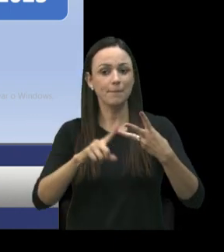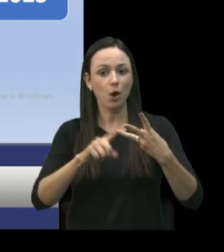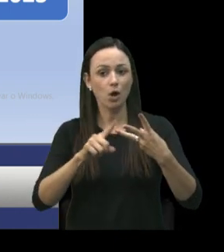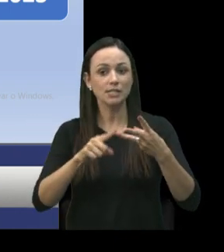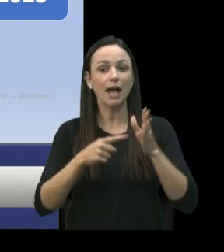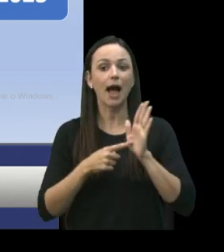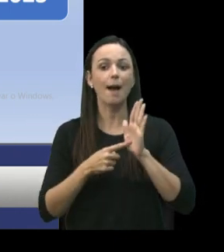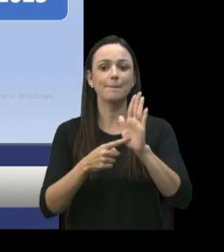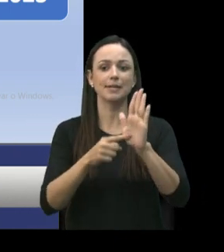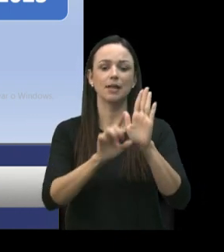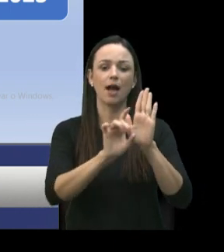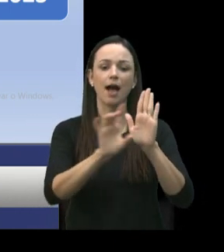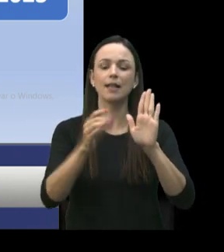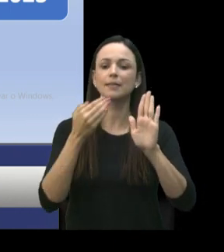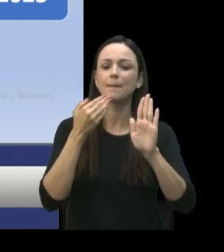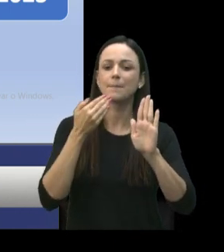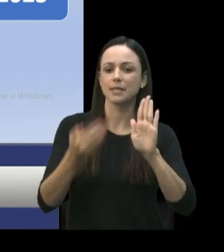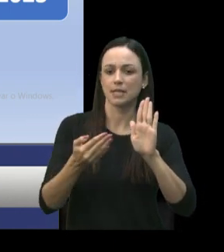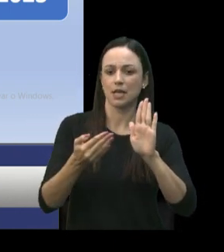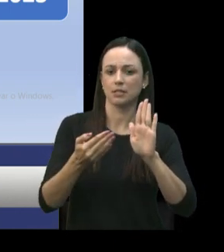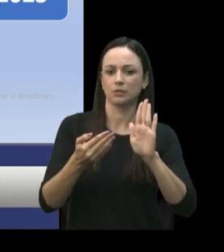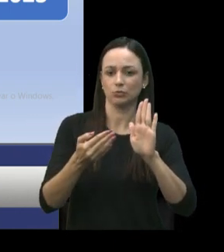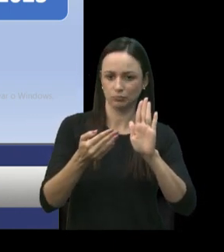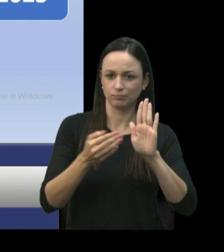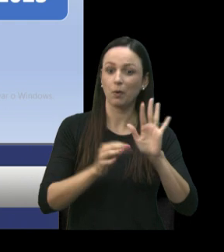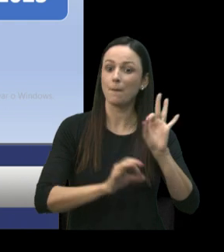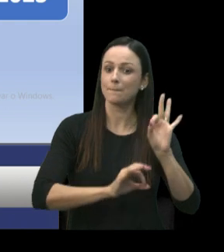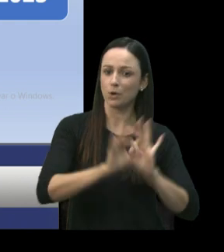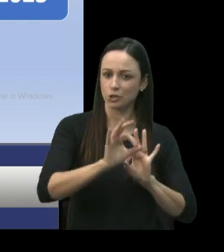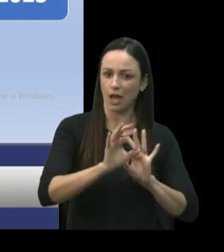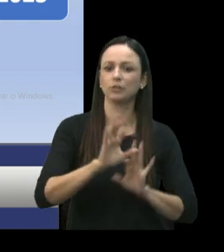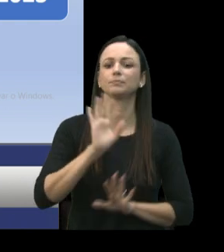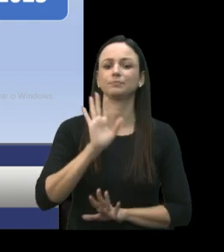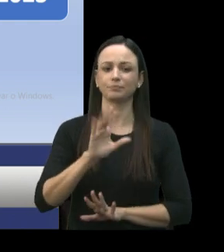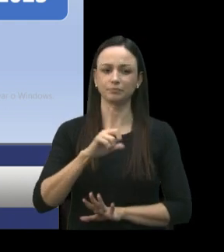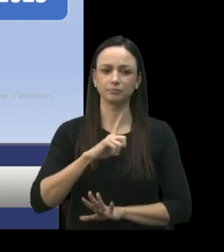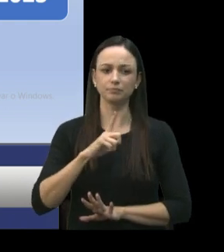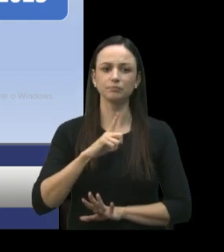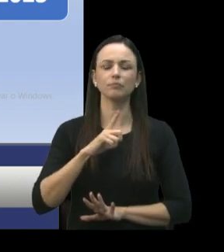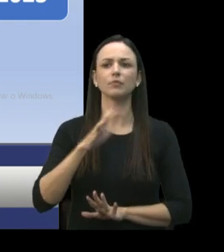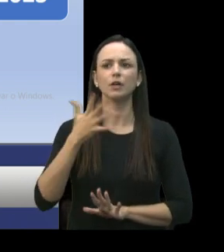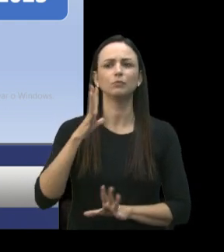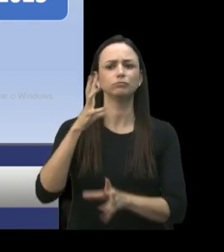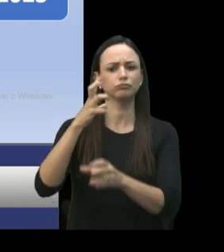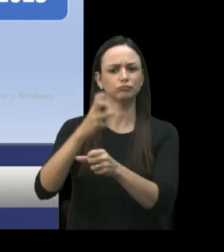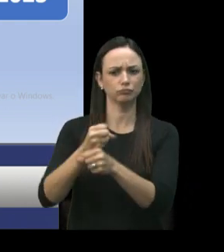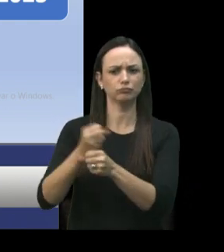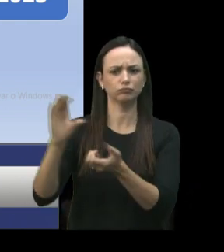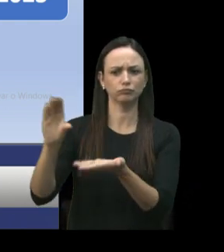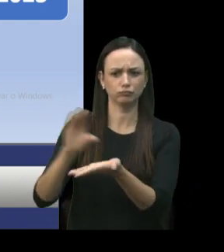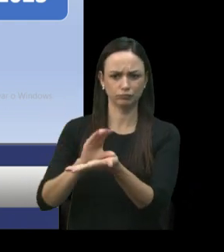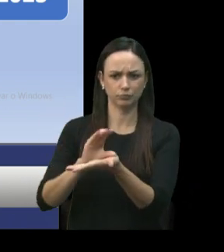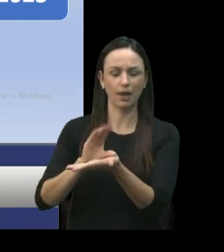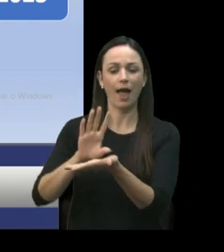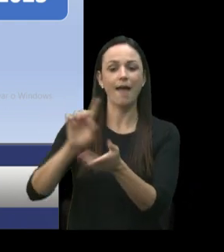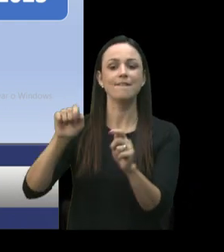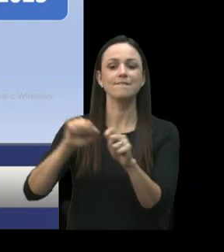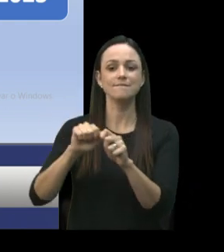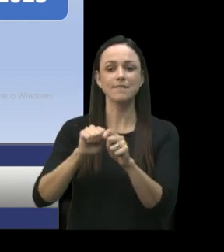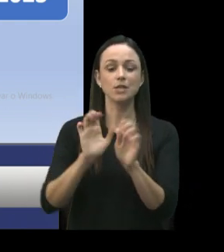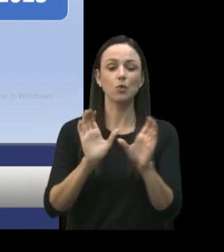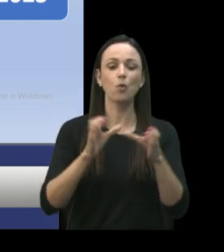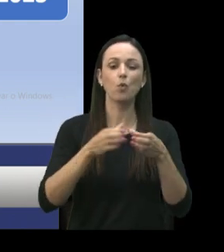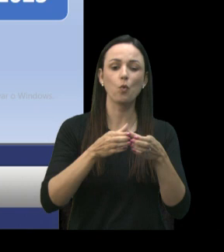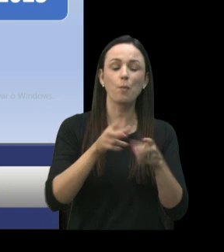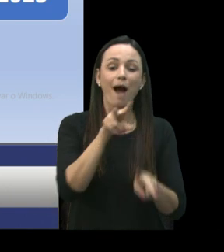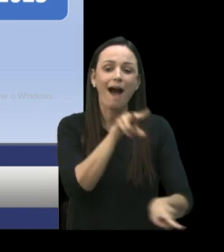demanda pelos projetos. Deu-se uma estimativa de receitas, e foi feito um grupo para análise do